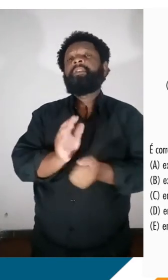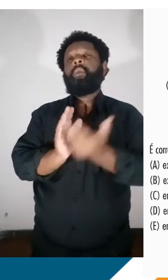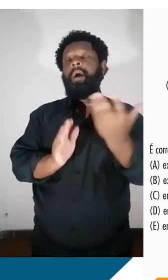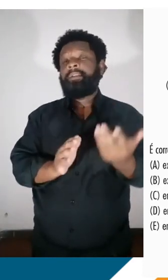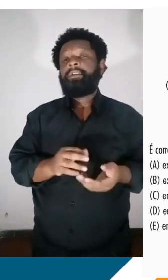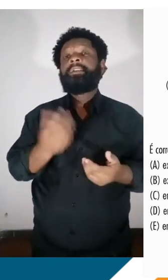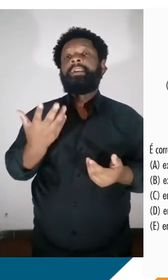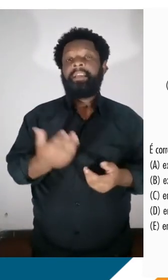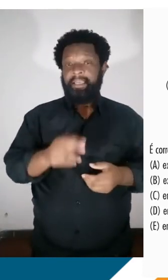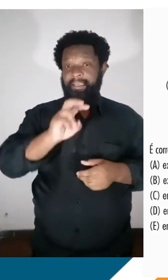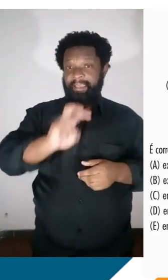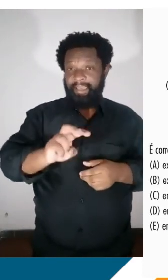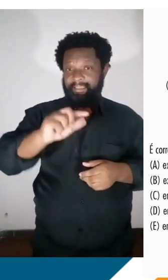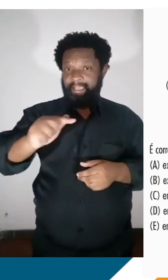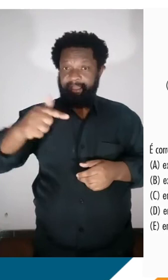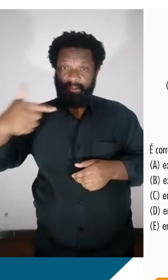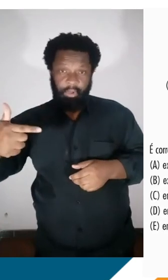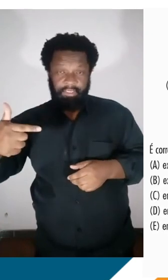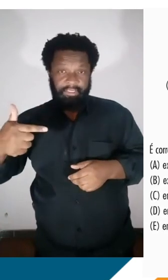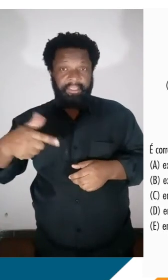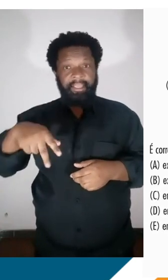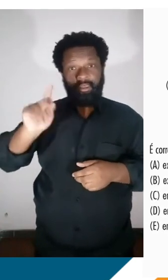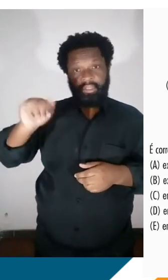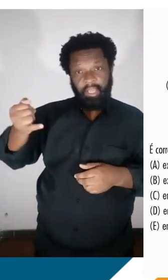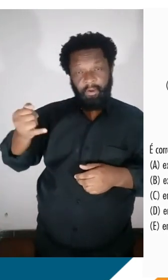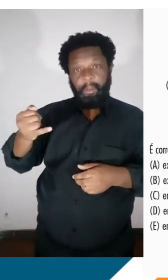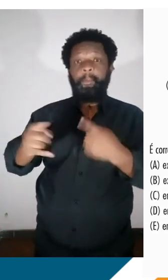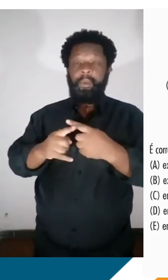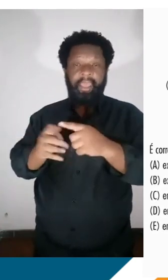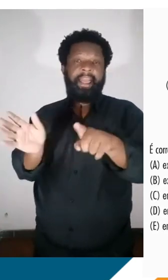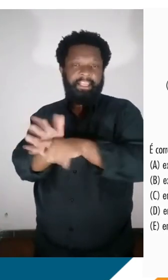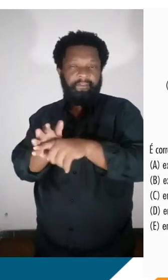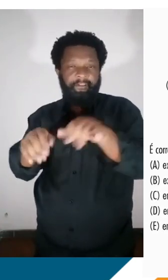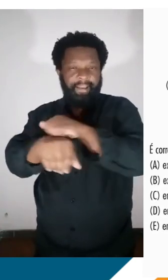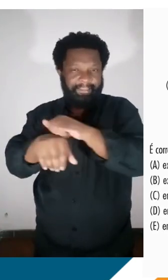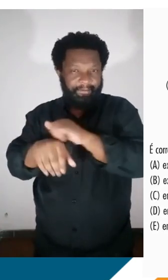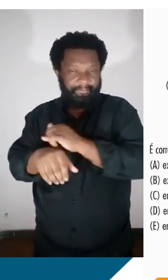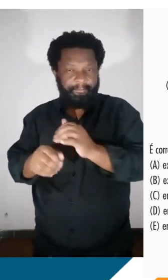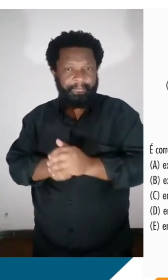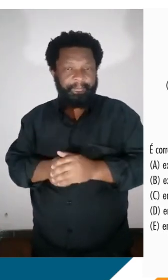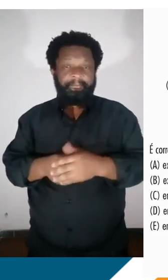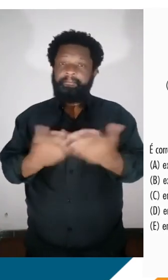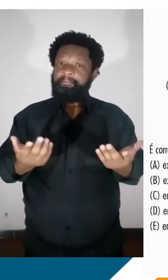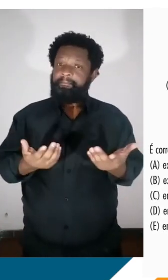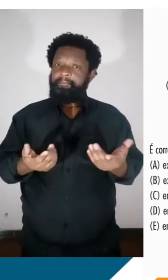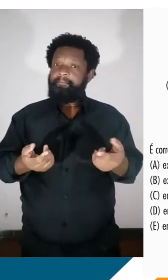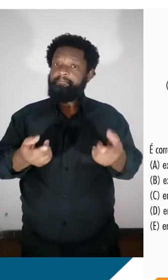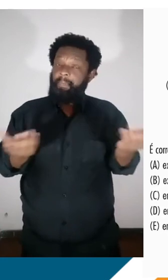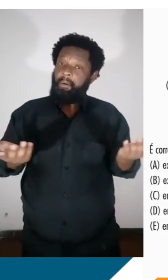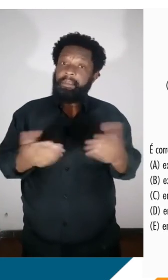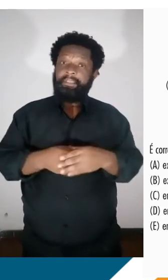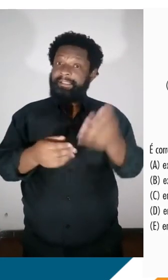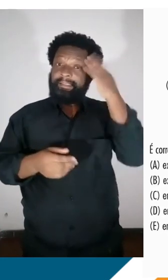São liberados 572 kJ, liberado porque é negativo a variação de entalpia, tá bom?